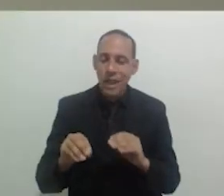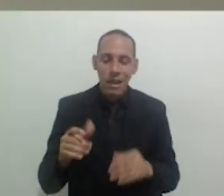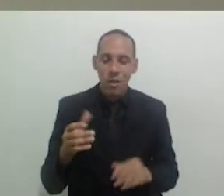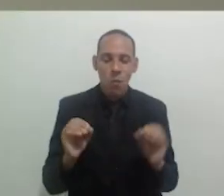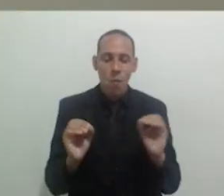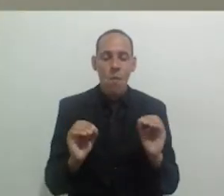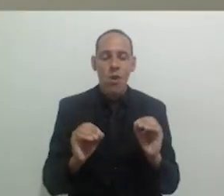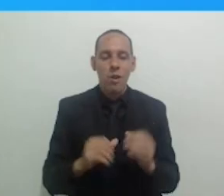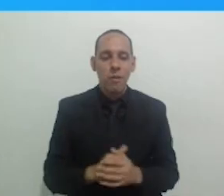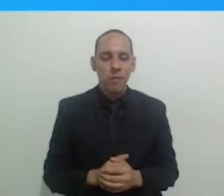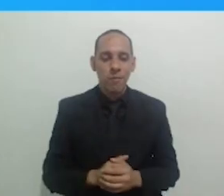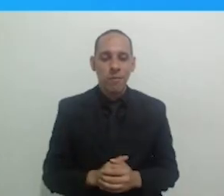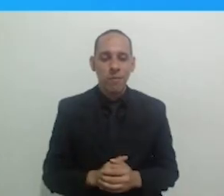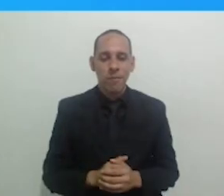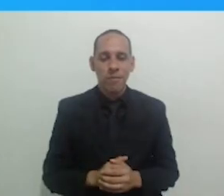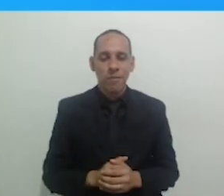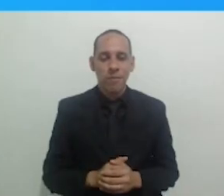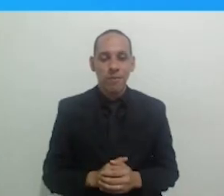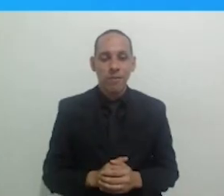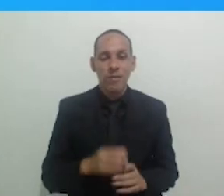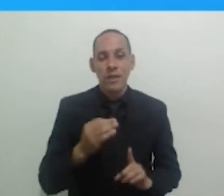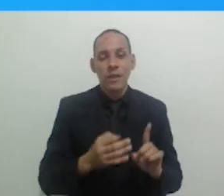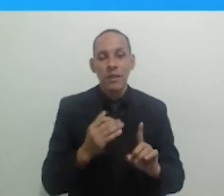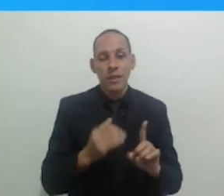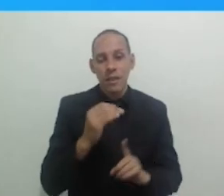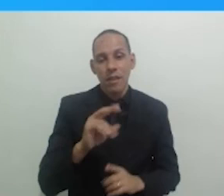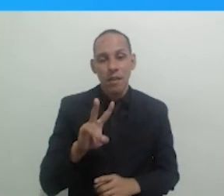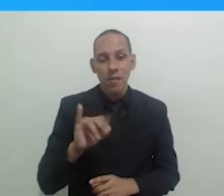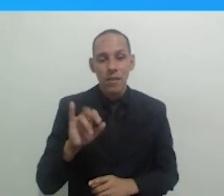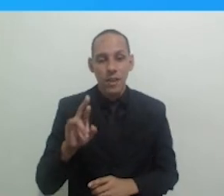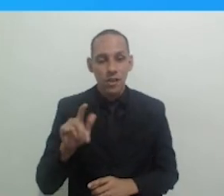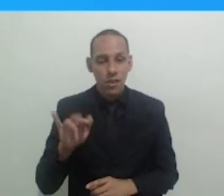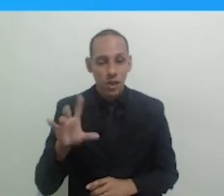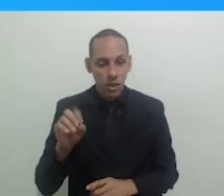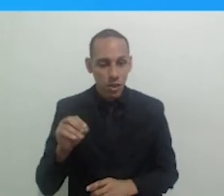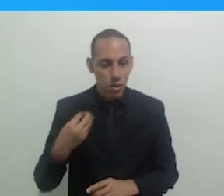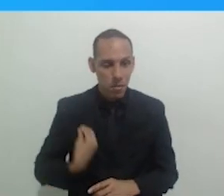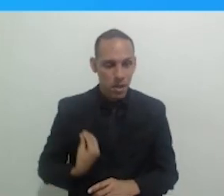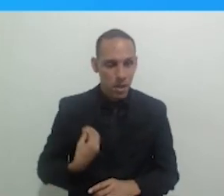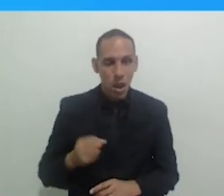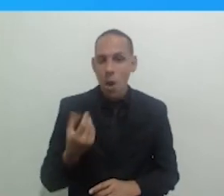Obrigado. Desembargador Virgílio, ainda está? Se ausentou.